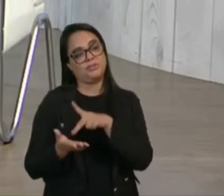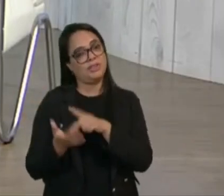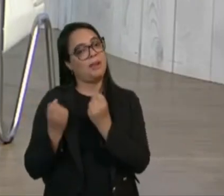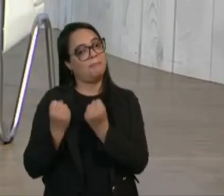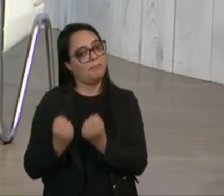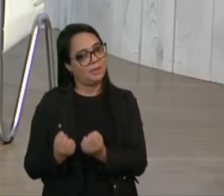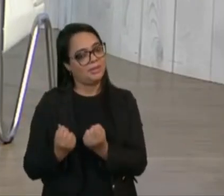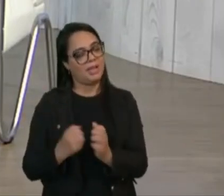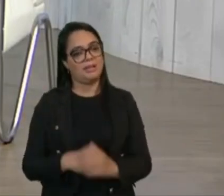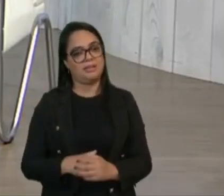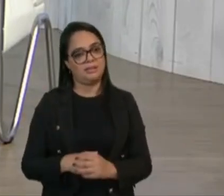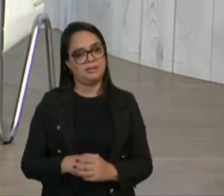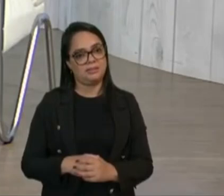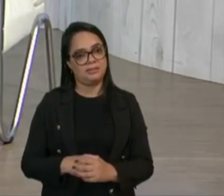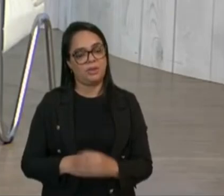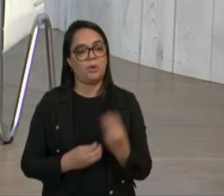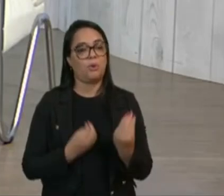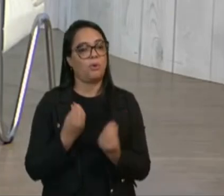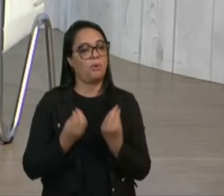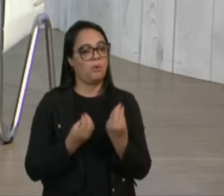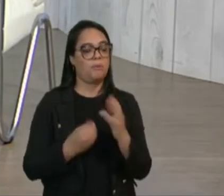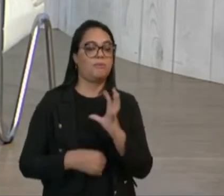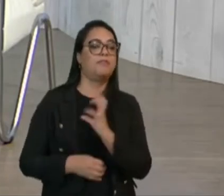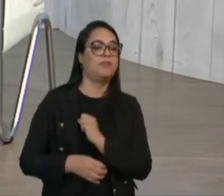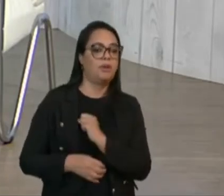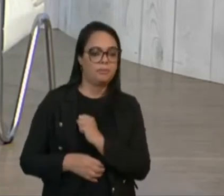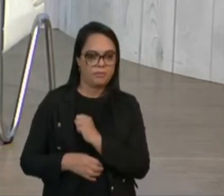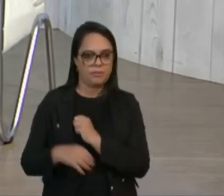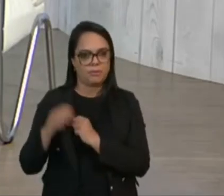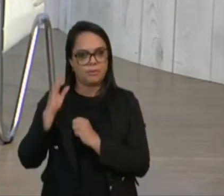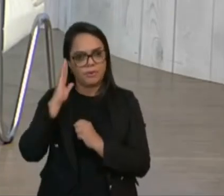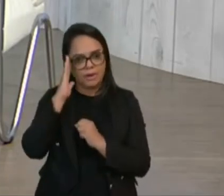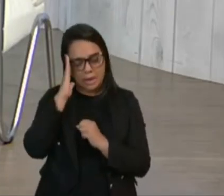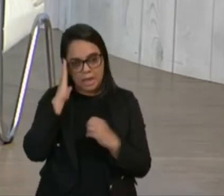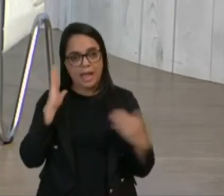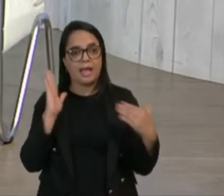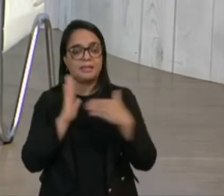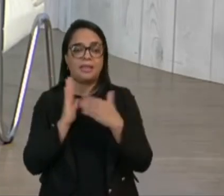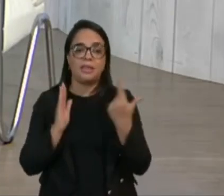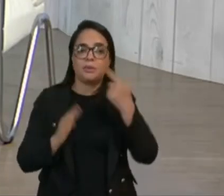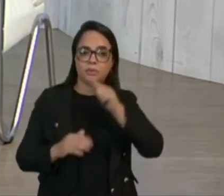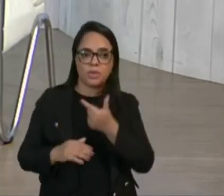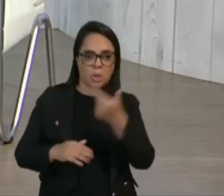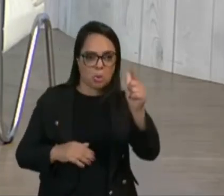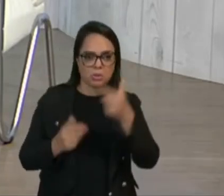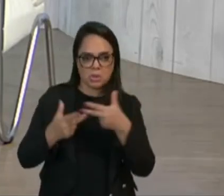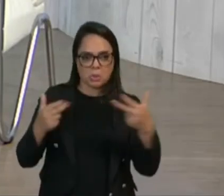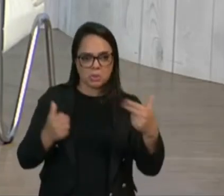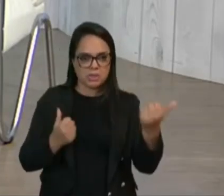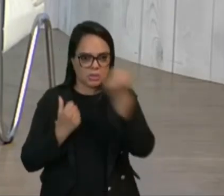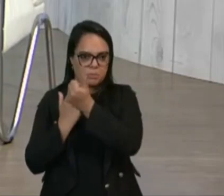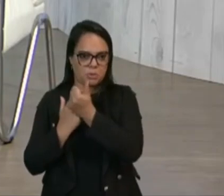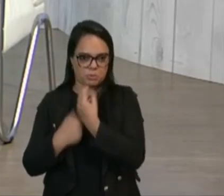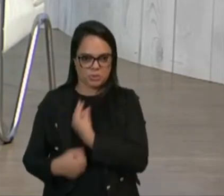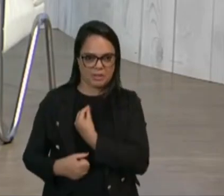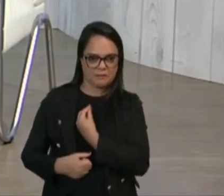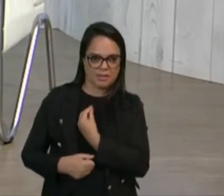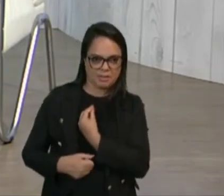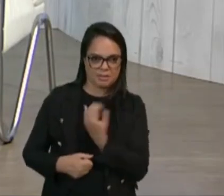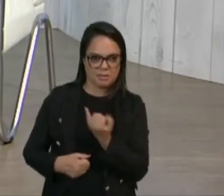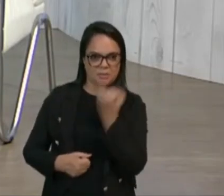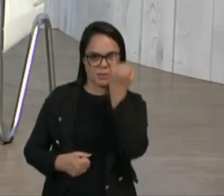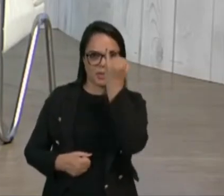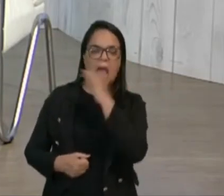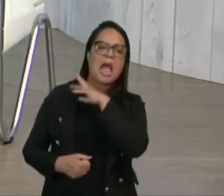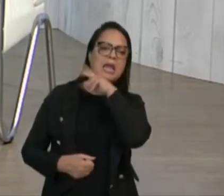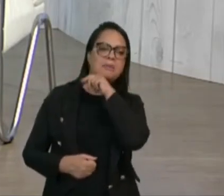e até onde você quer dosar esse amor, né? Até vir uma coisa mais importante na sua vida, que o animal ele não possa